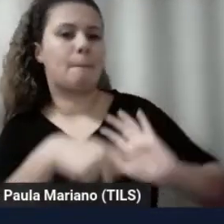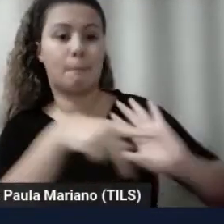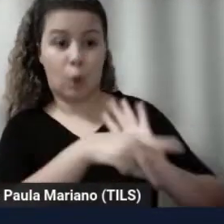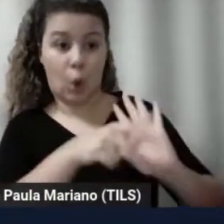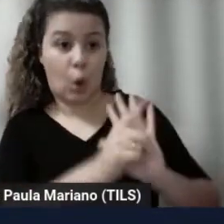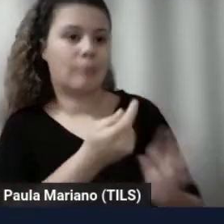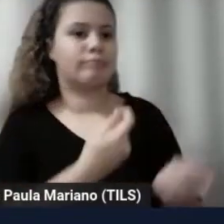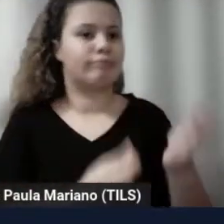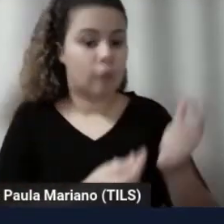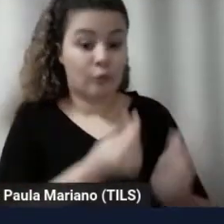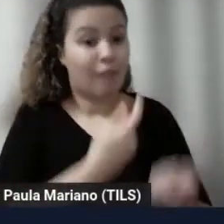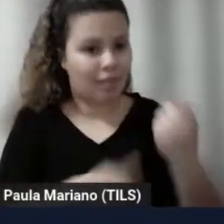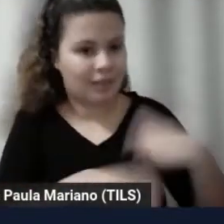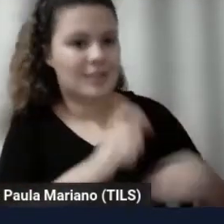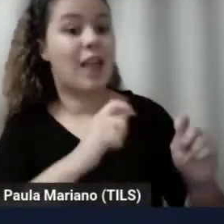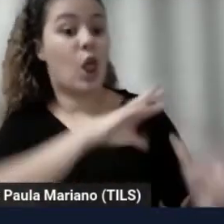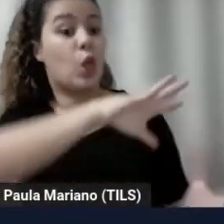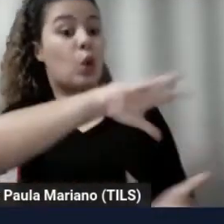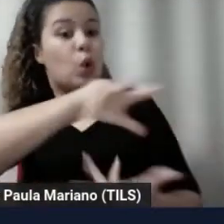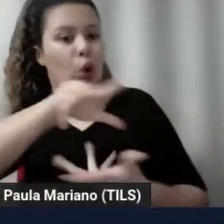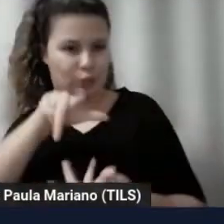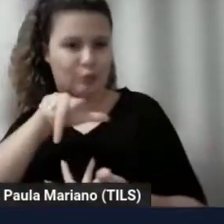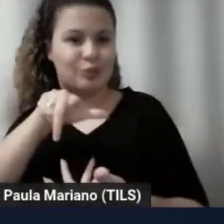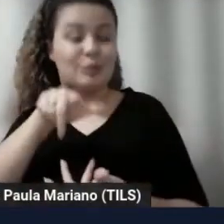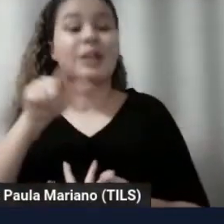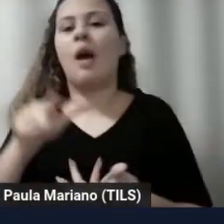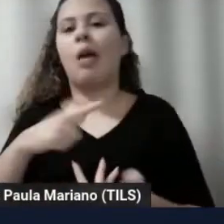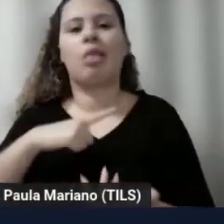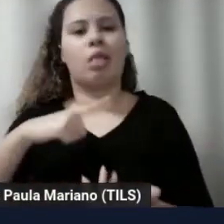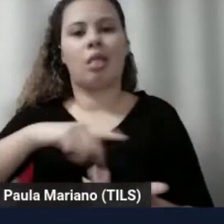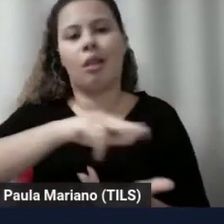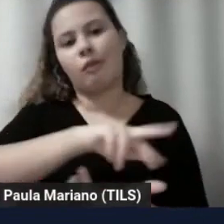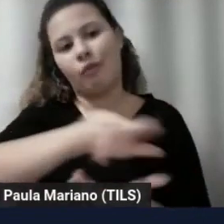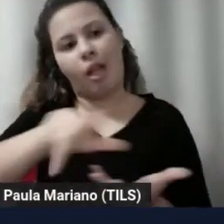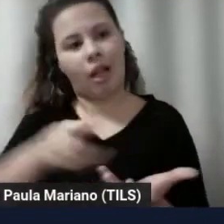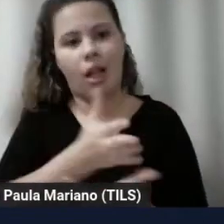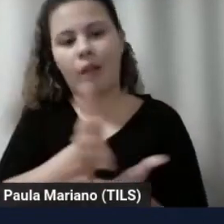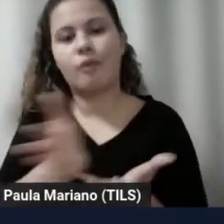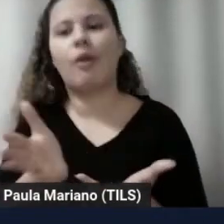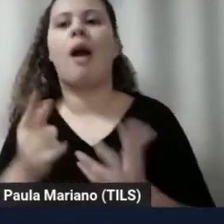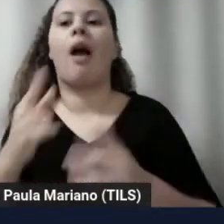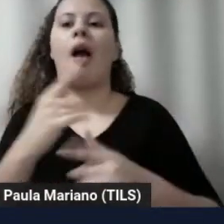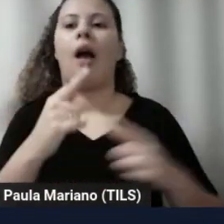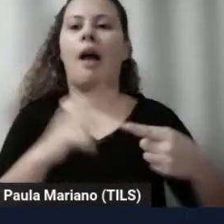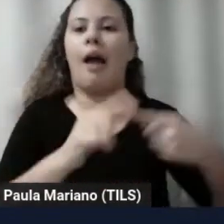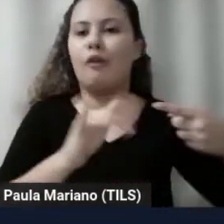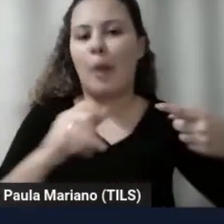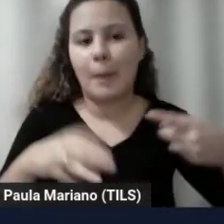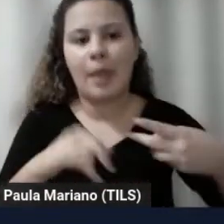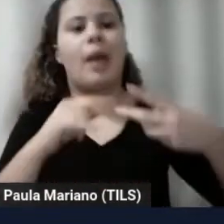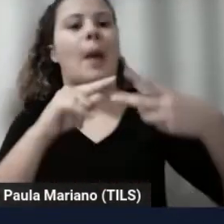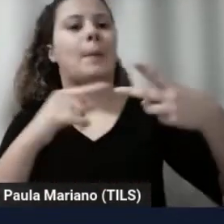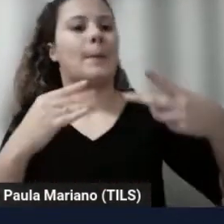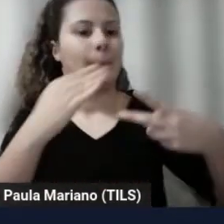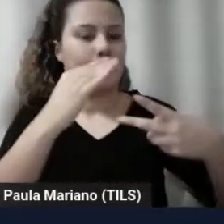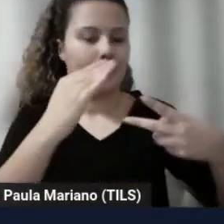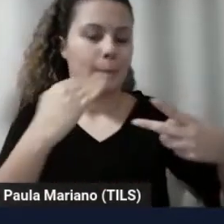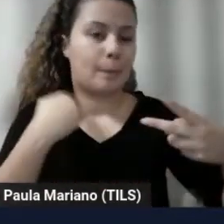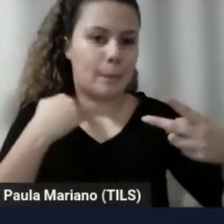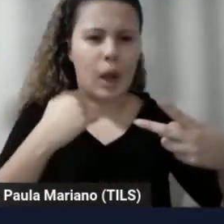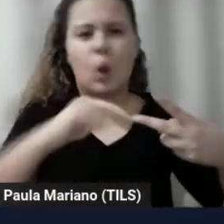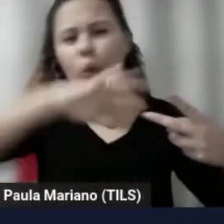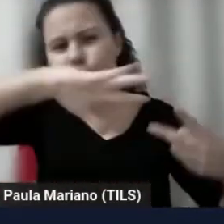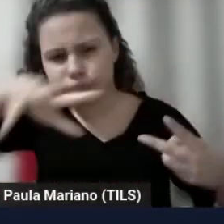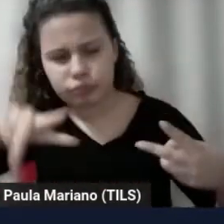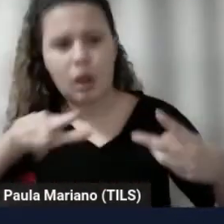mundo através dos seus vários braços, né, do FMI, do Banco Mundial, do BIRD e dos bancos centrais.